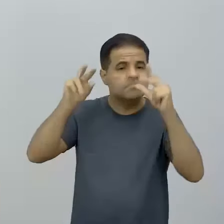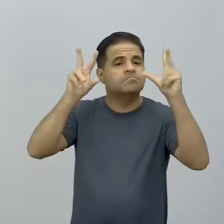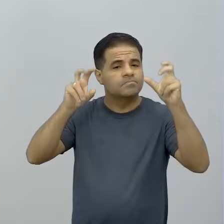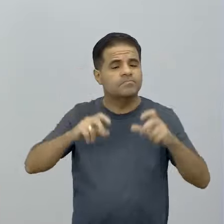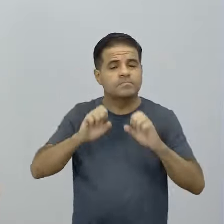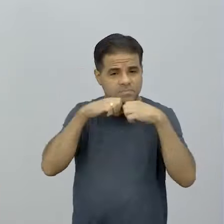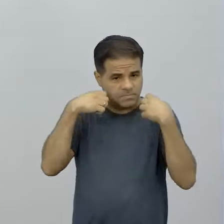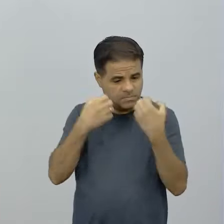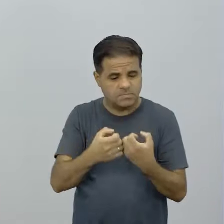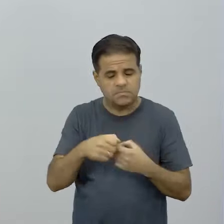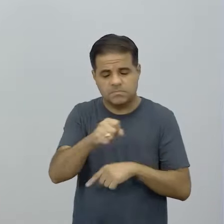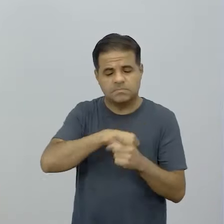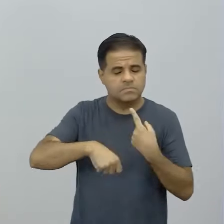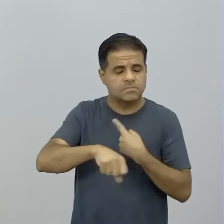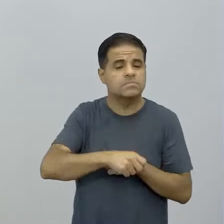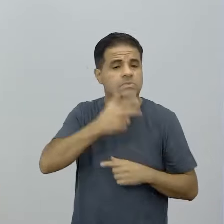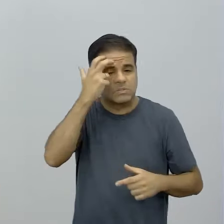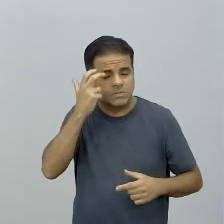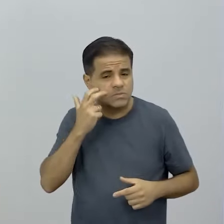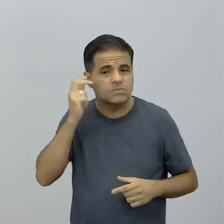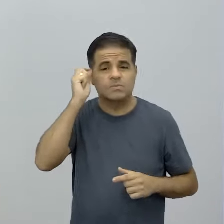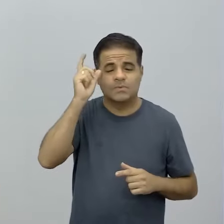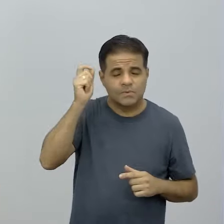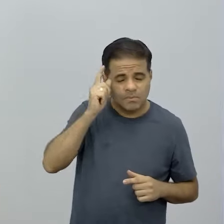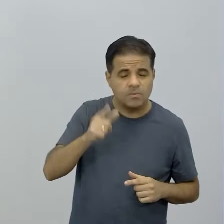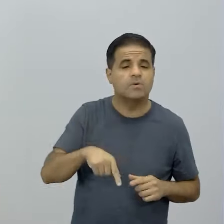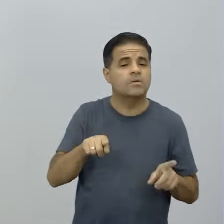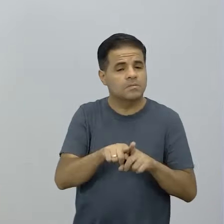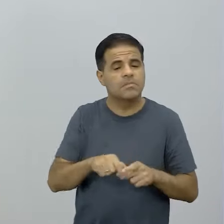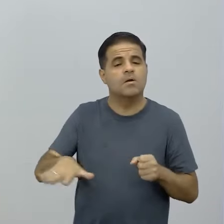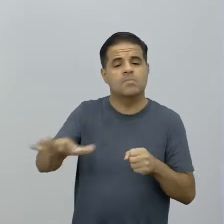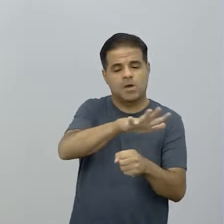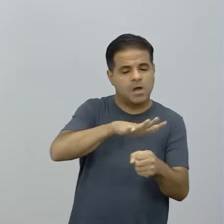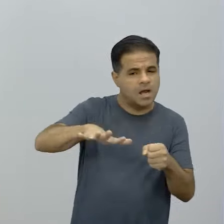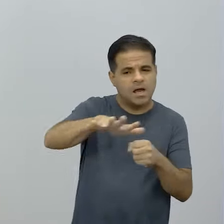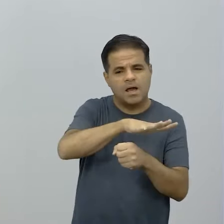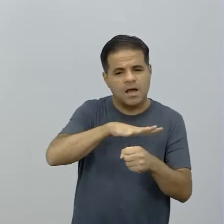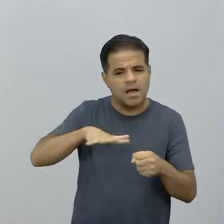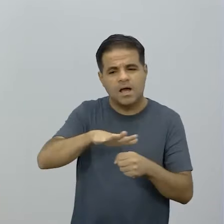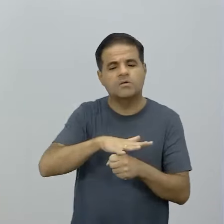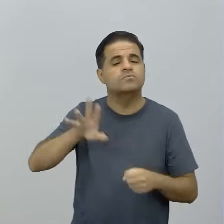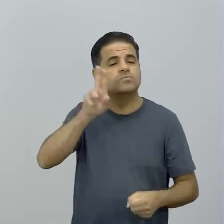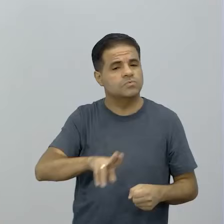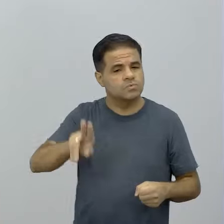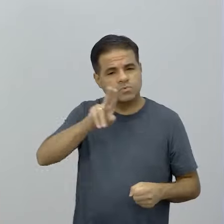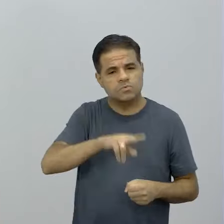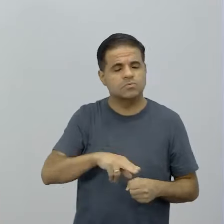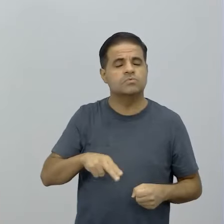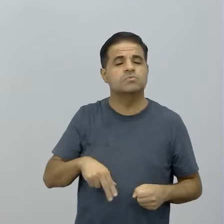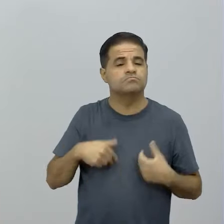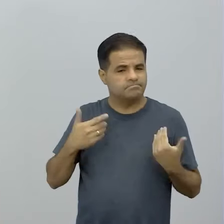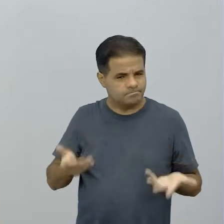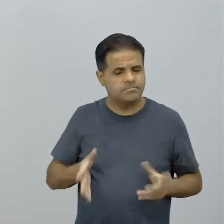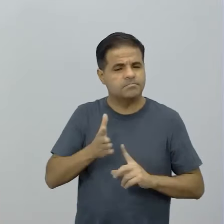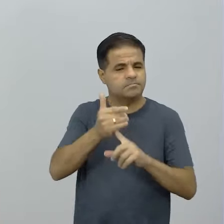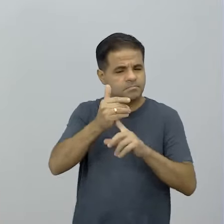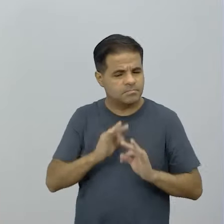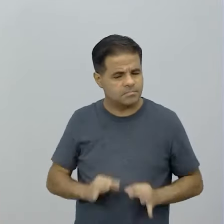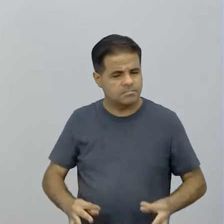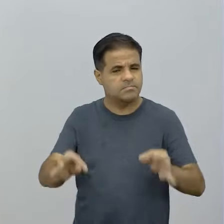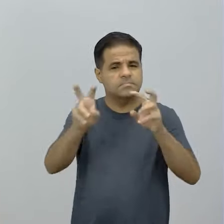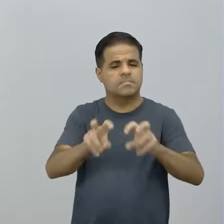eventos sociais, culturais, ambientais e mercadológicos, utilizando o aporte de